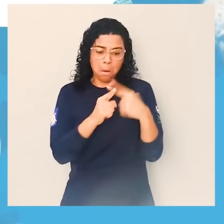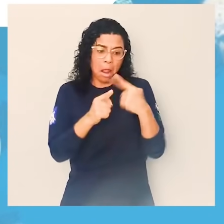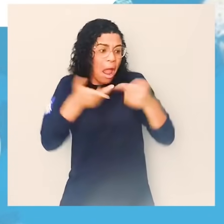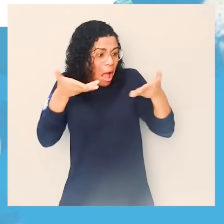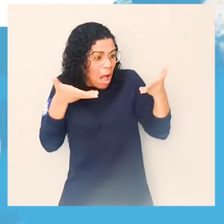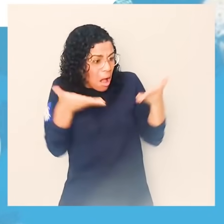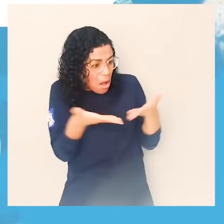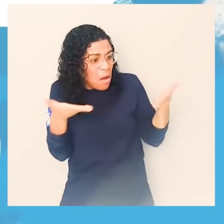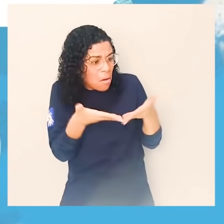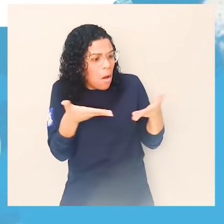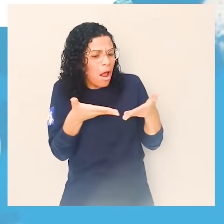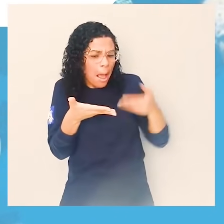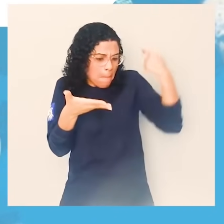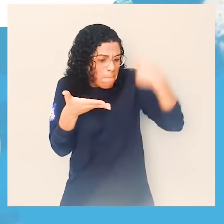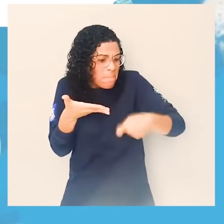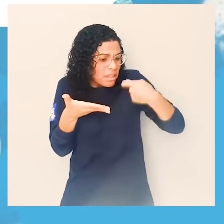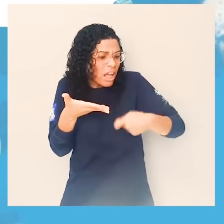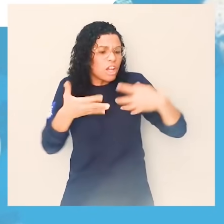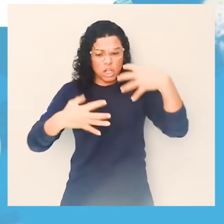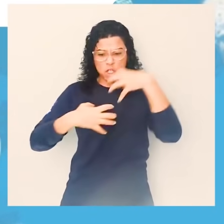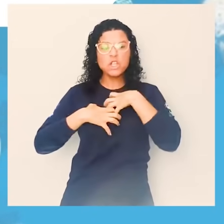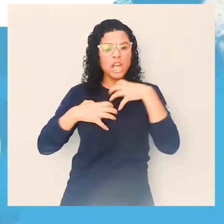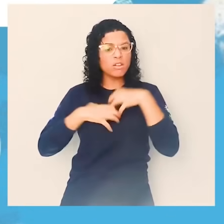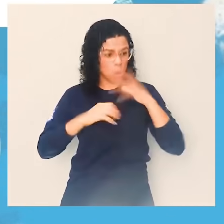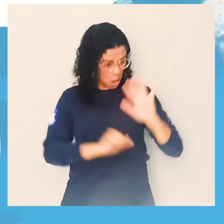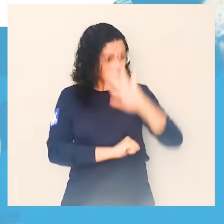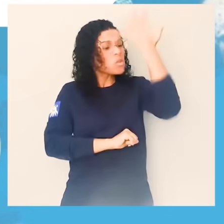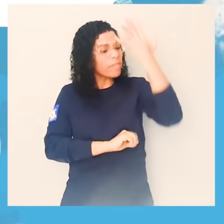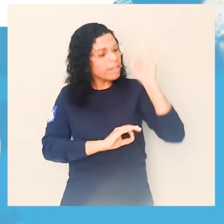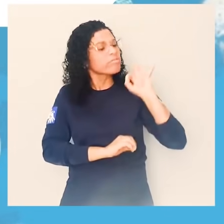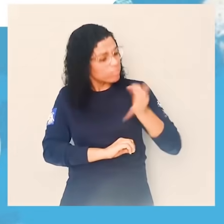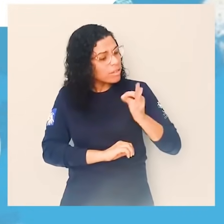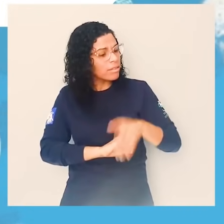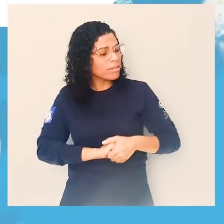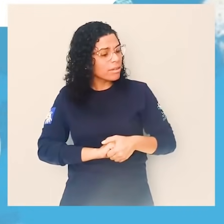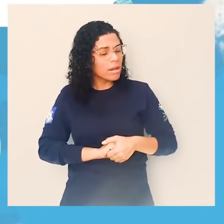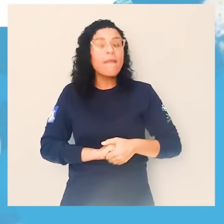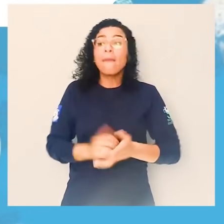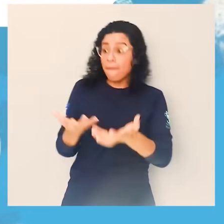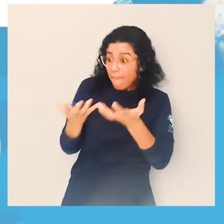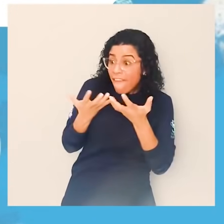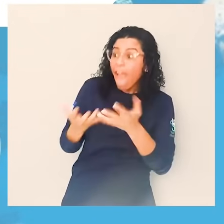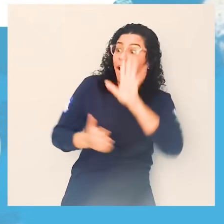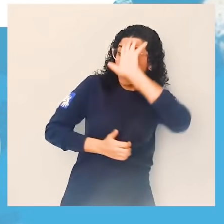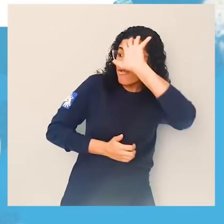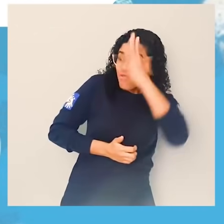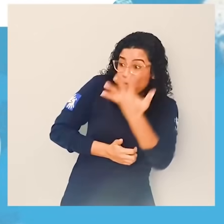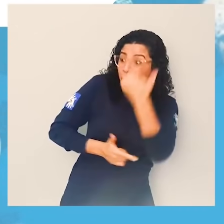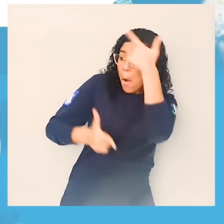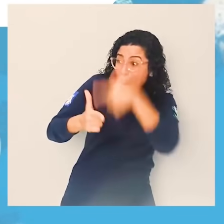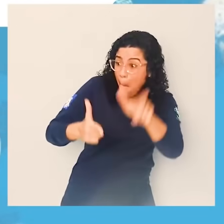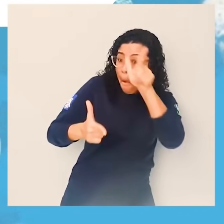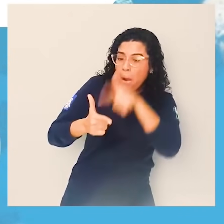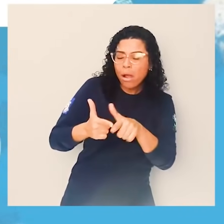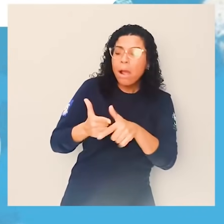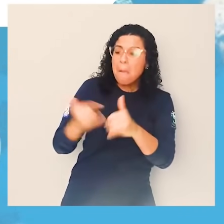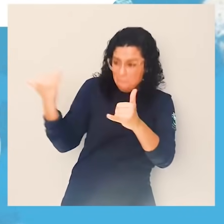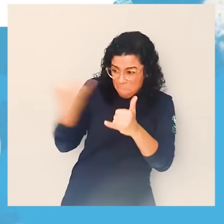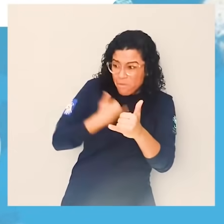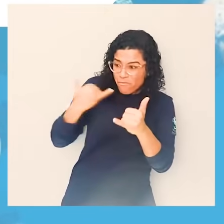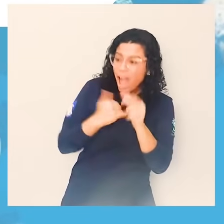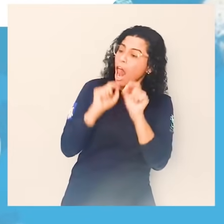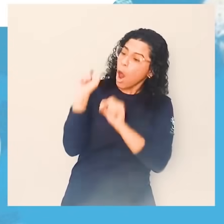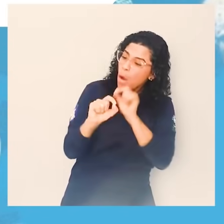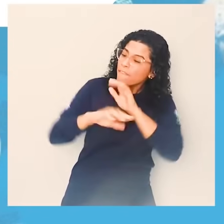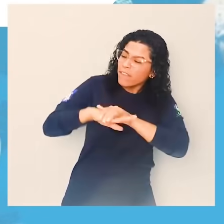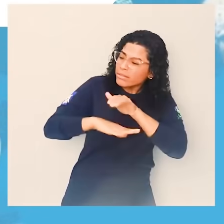velho. Agora você tem que dar um jeito nessa situação. É isso mesmo que eu quero, falou o reizinho. O senhor me diga o que